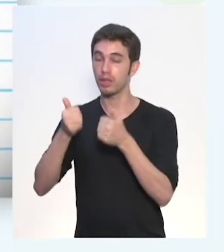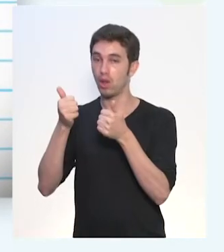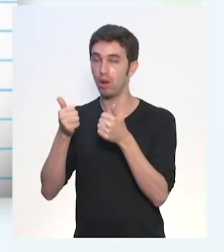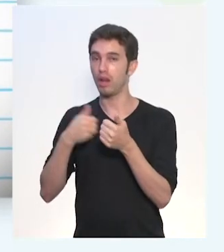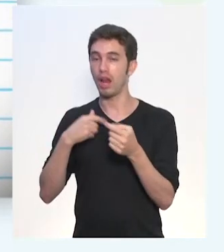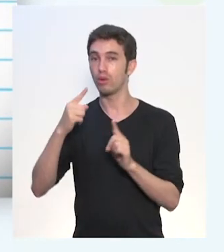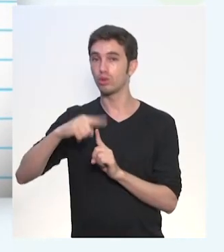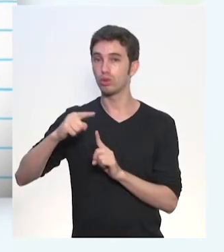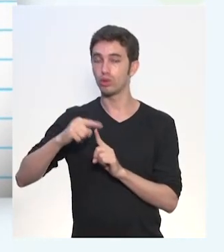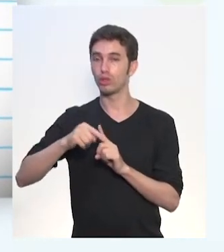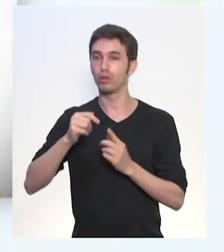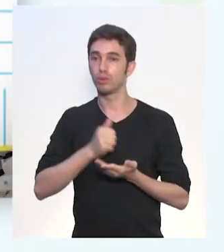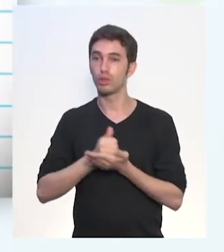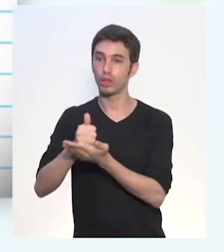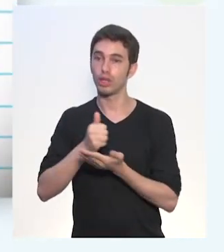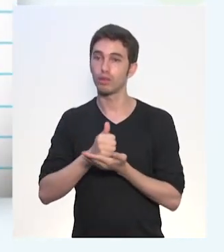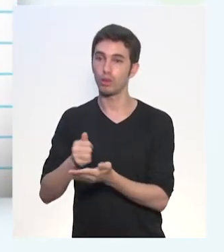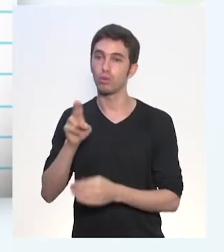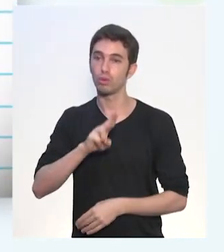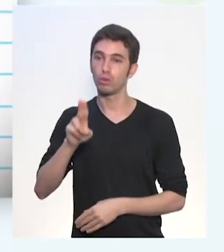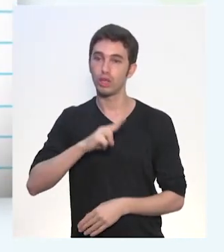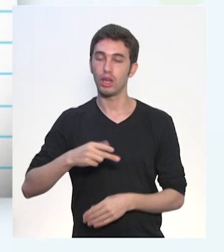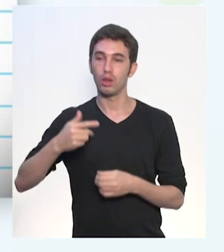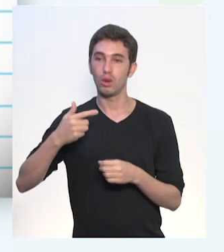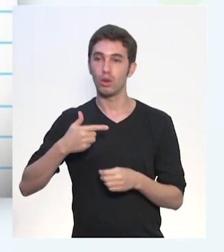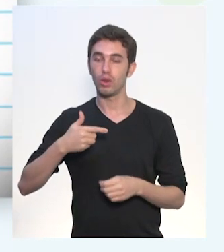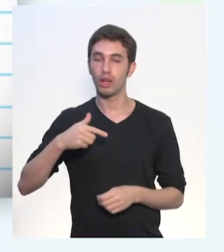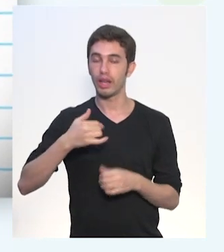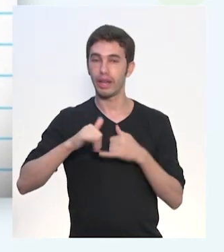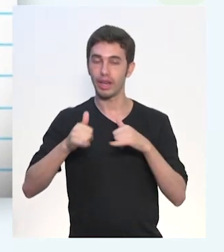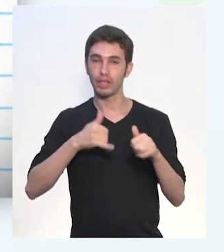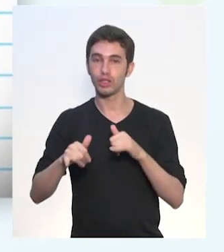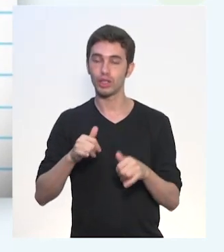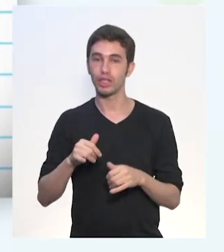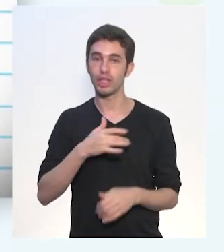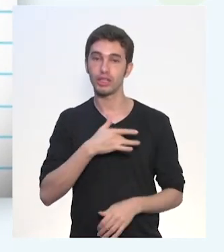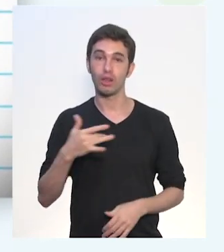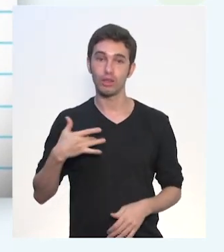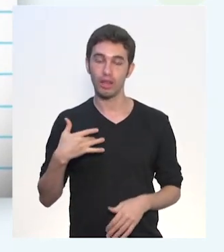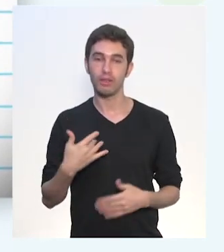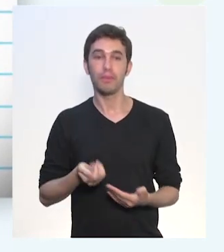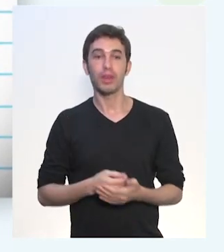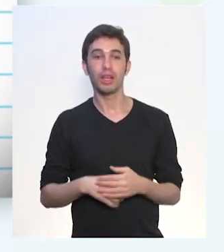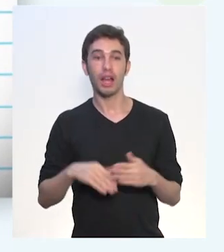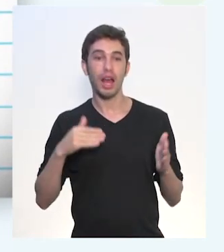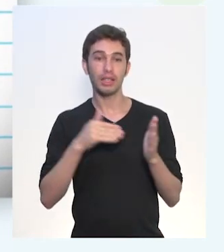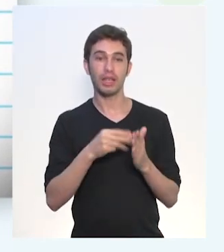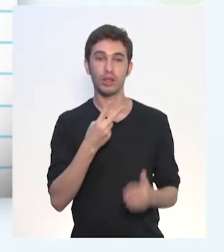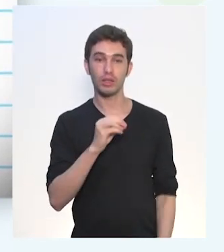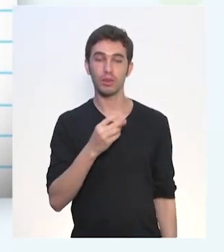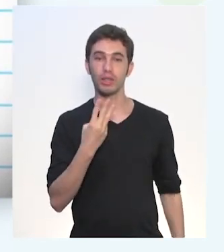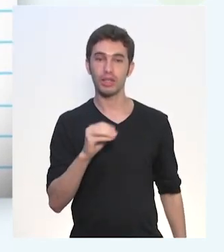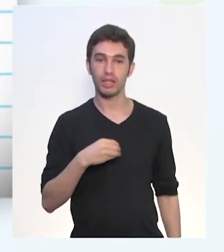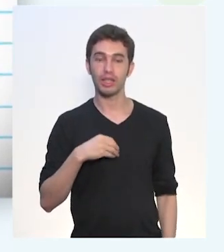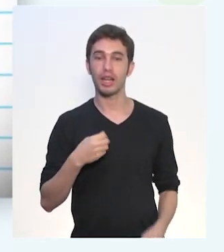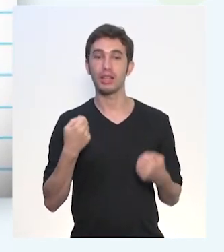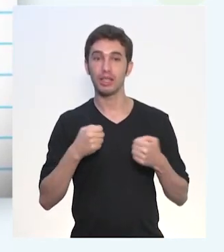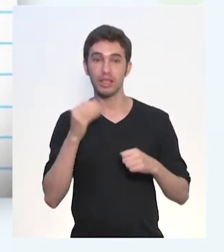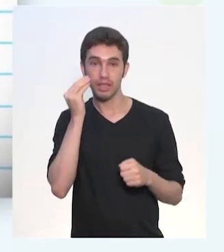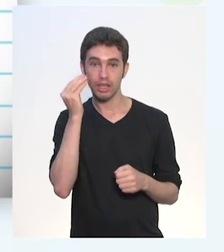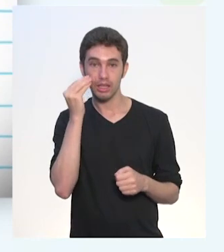energia alternativas. Uma meta fundamental do ODS 11 é, até 2030, proporcionar o acesso universal a espaços